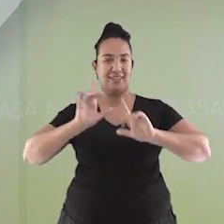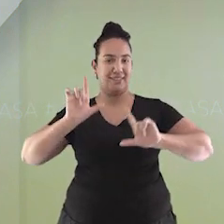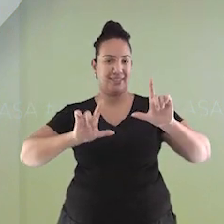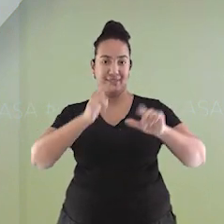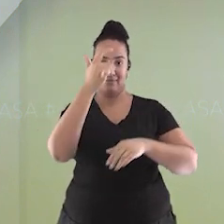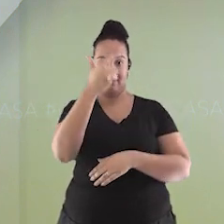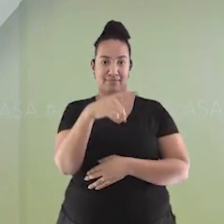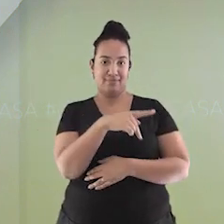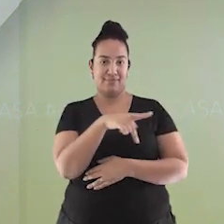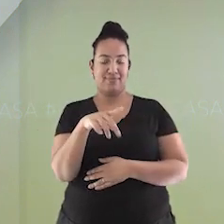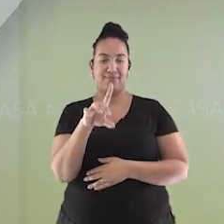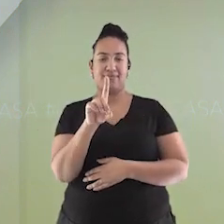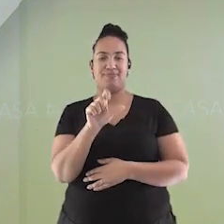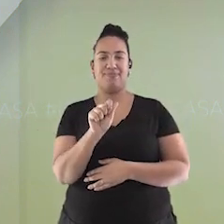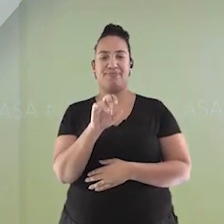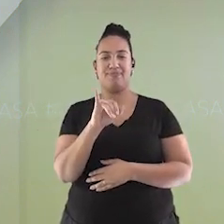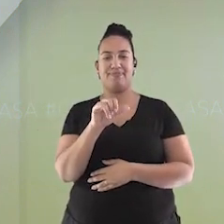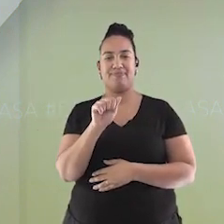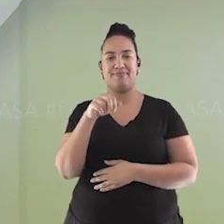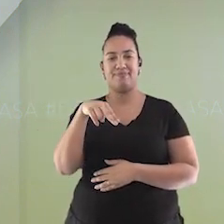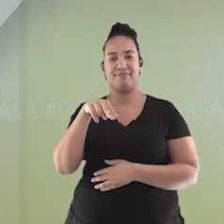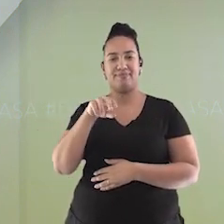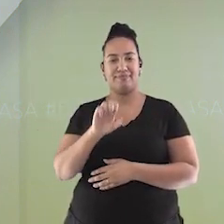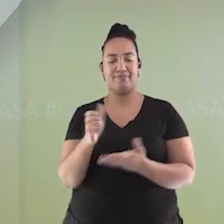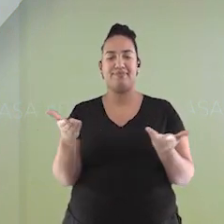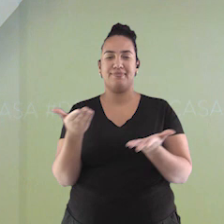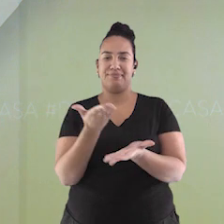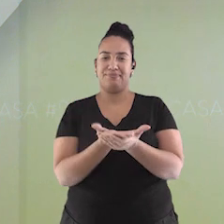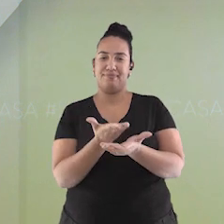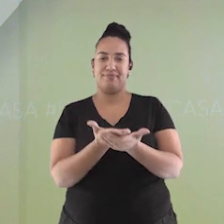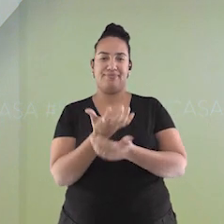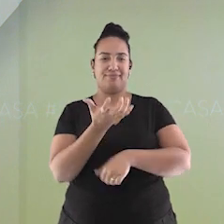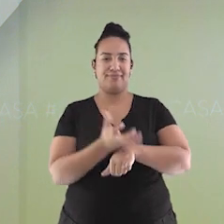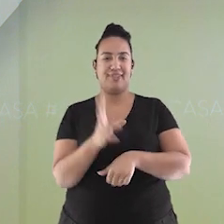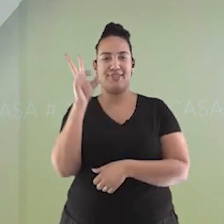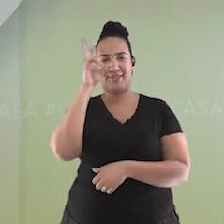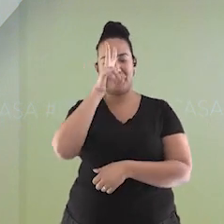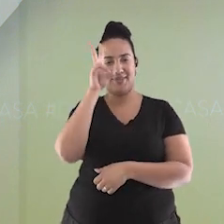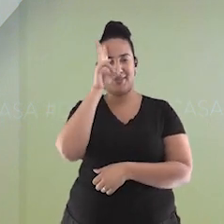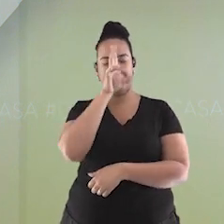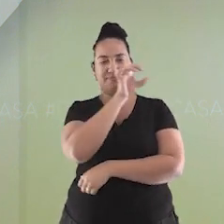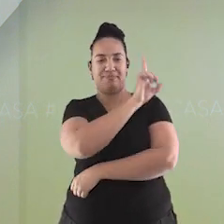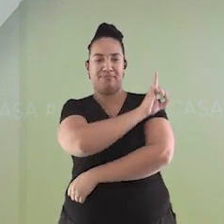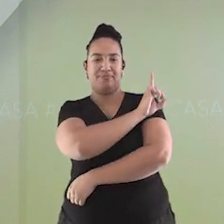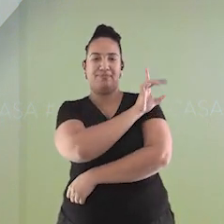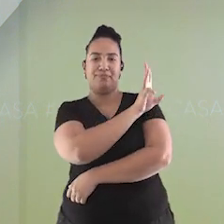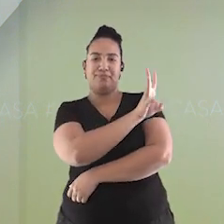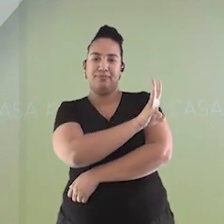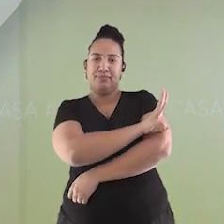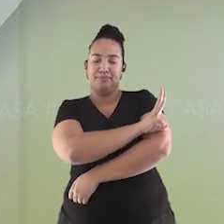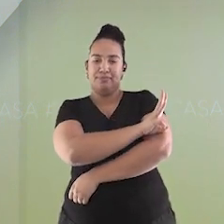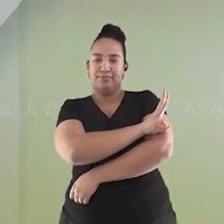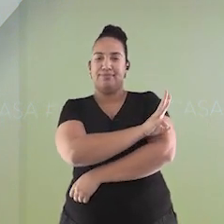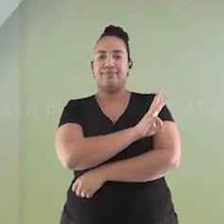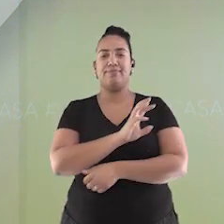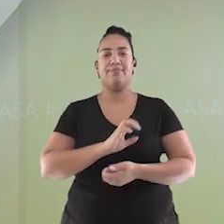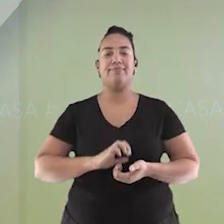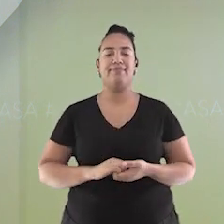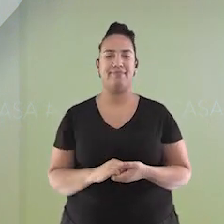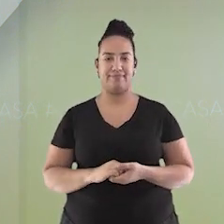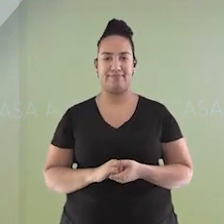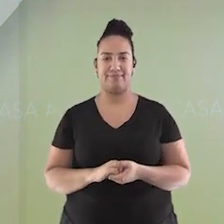TV. Eu sou a professora Daiane e essa é a nossa aula de História do primeiro ao terceiro ano do